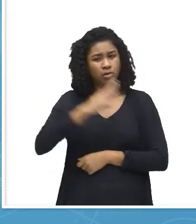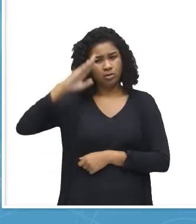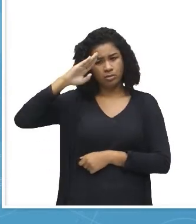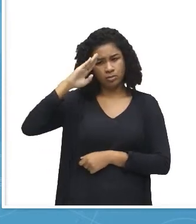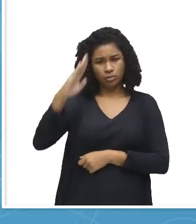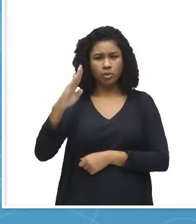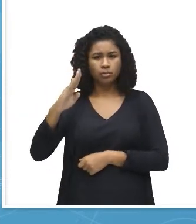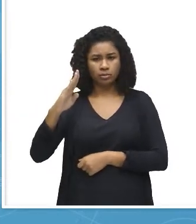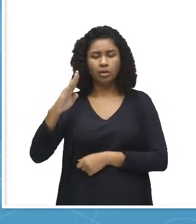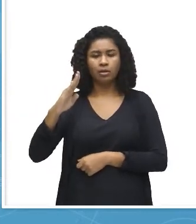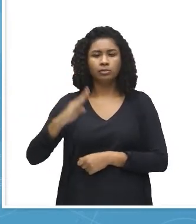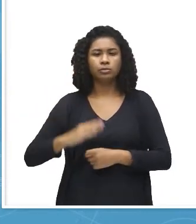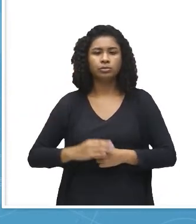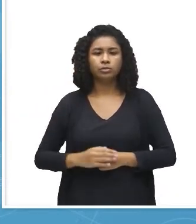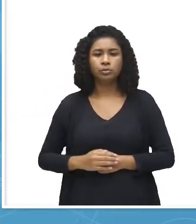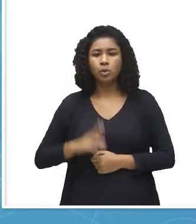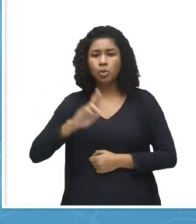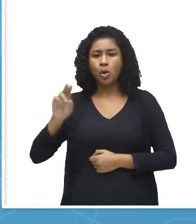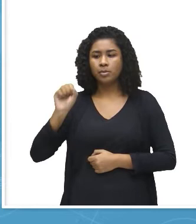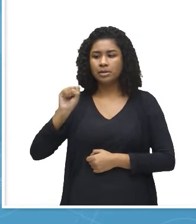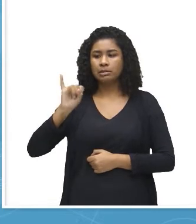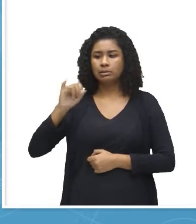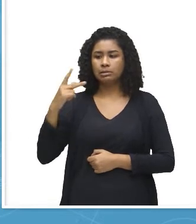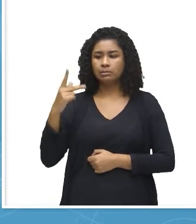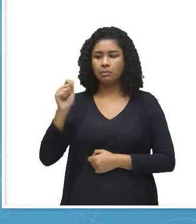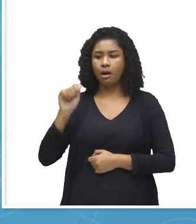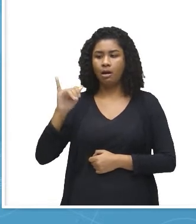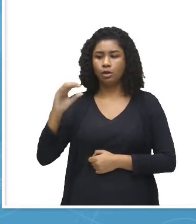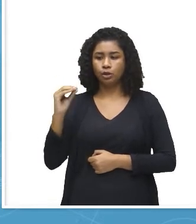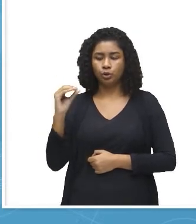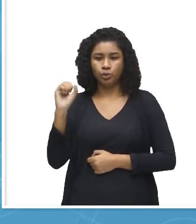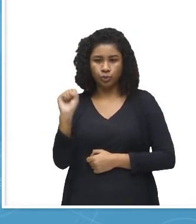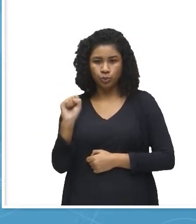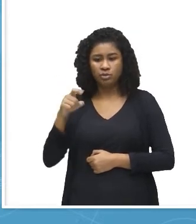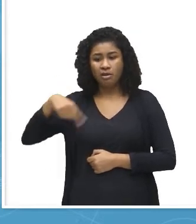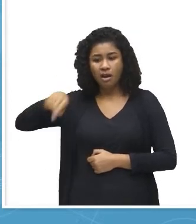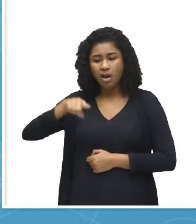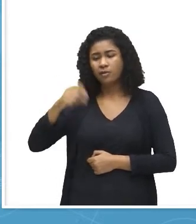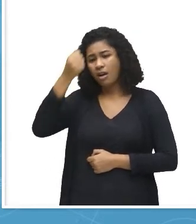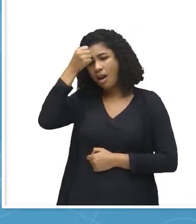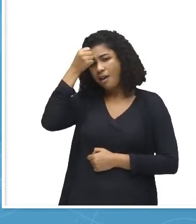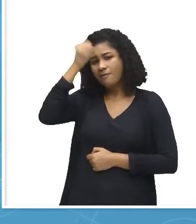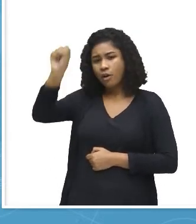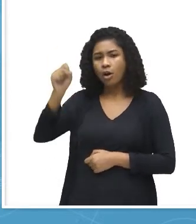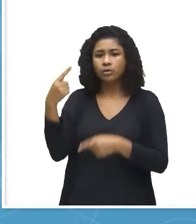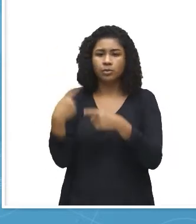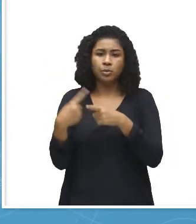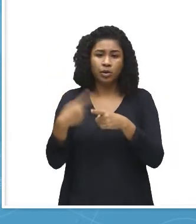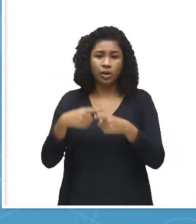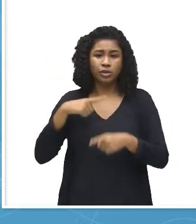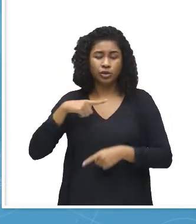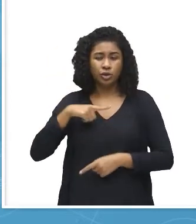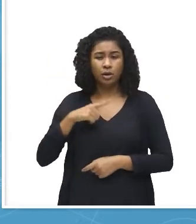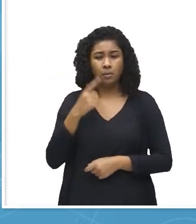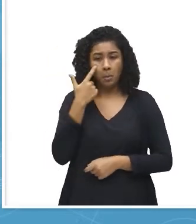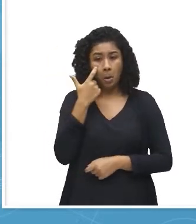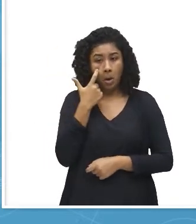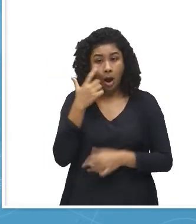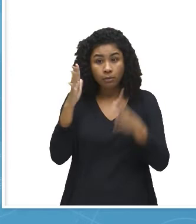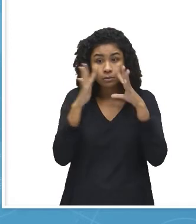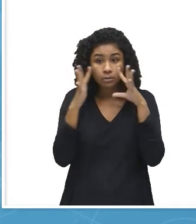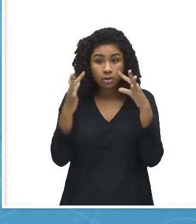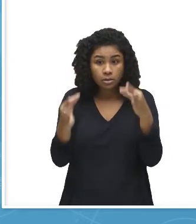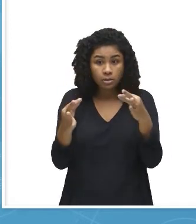revolta dos soldados indianos contra os cartuchos usados nos rifles ingleses. Prestem atenção. Os soldados indianos